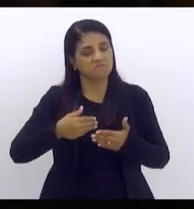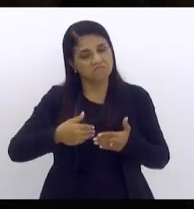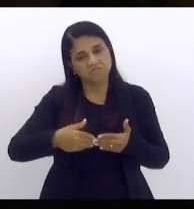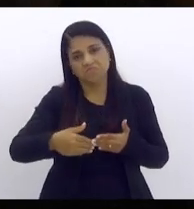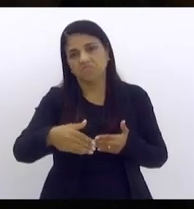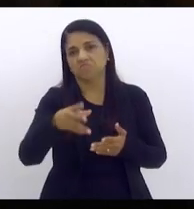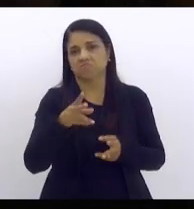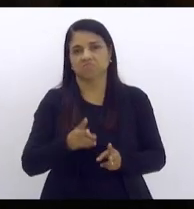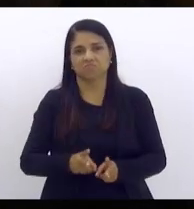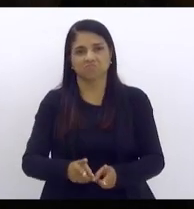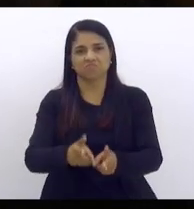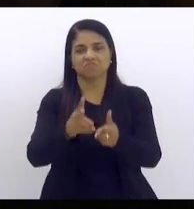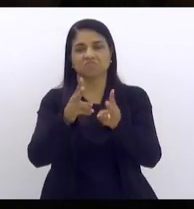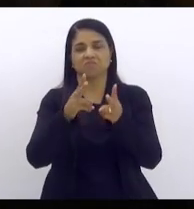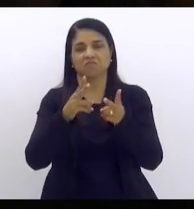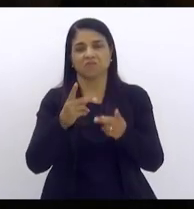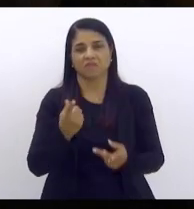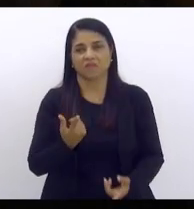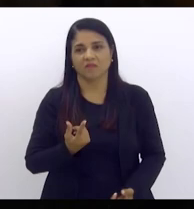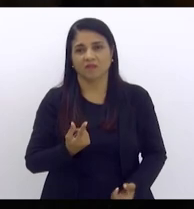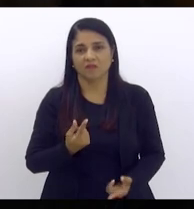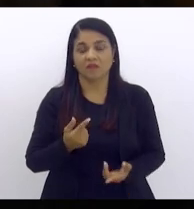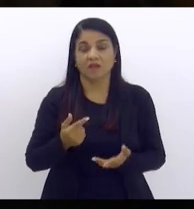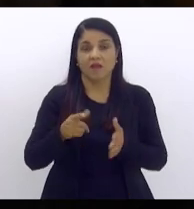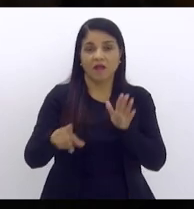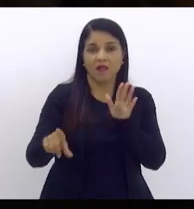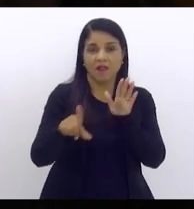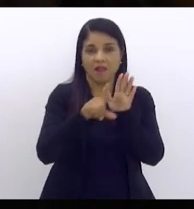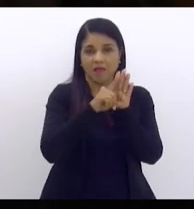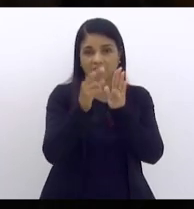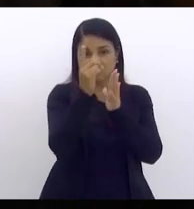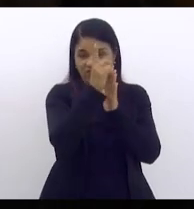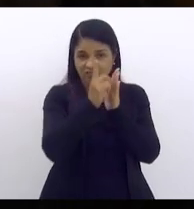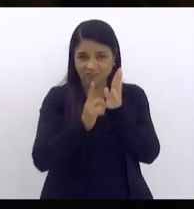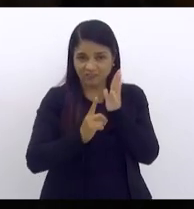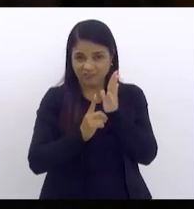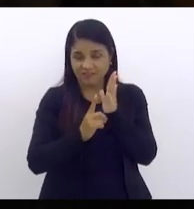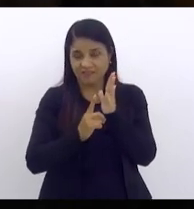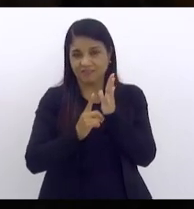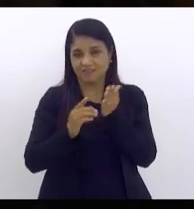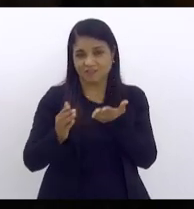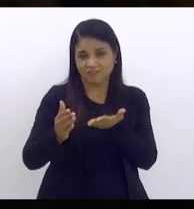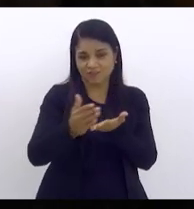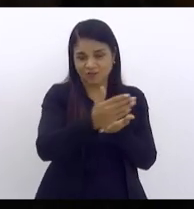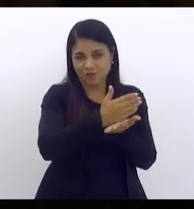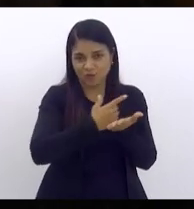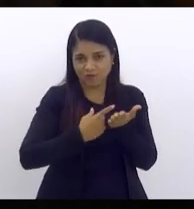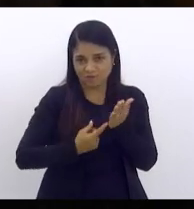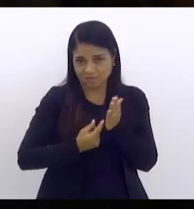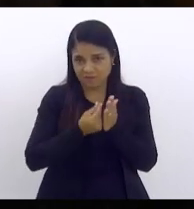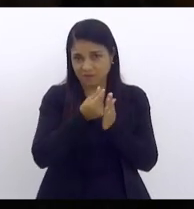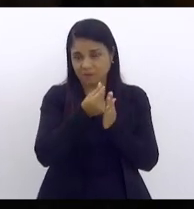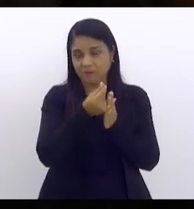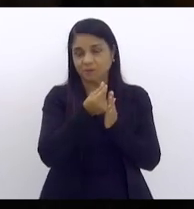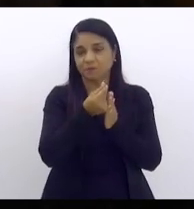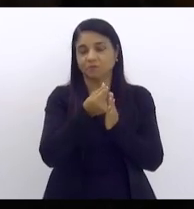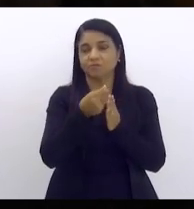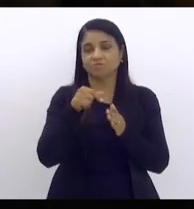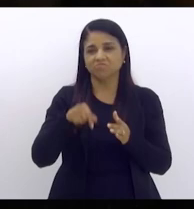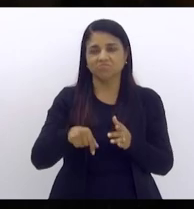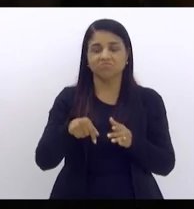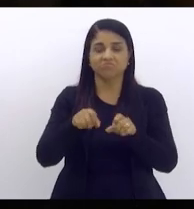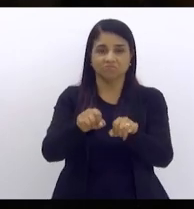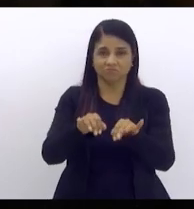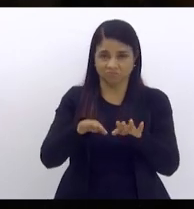frente. A lei de diretrizes orçamentárias que essa casa aprovou, e quando eu digo essa casa,